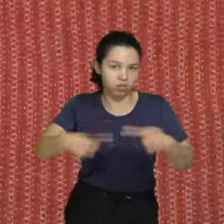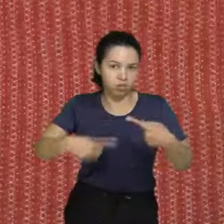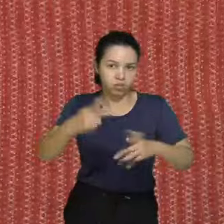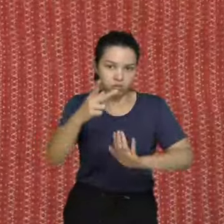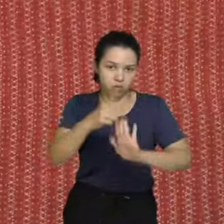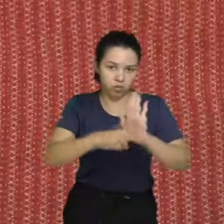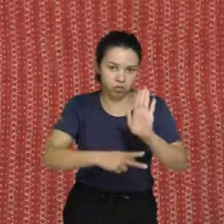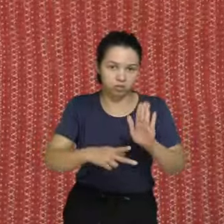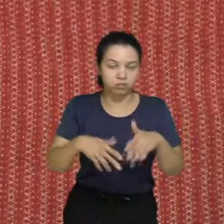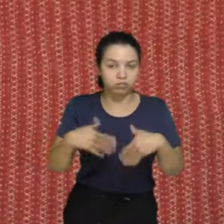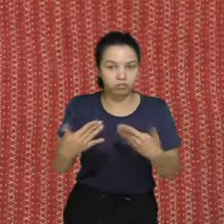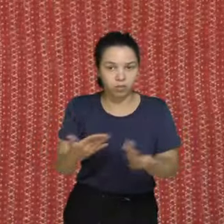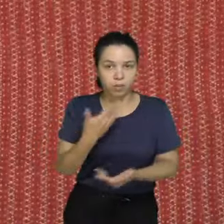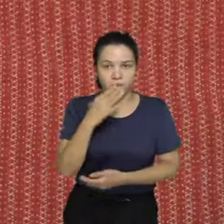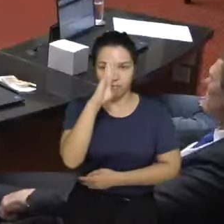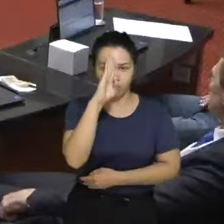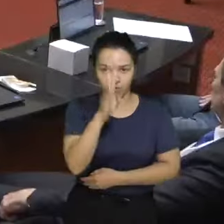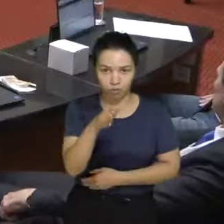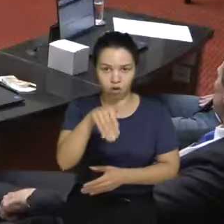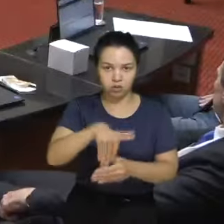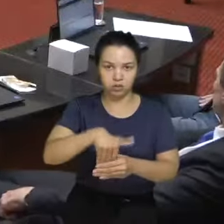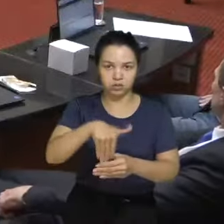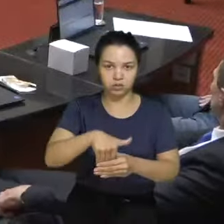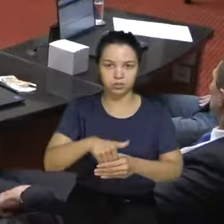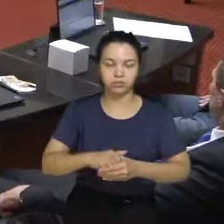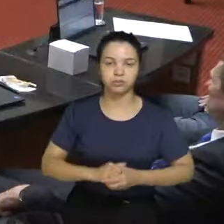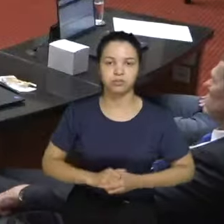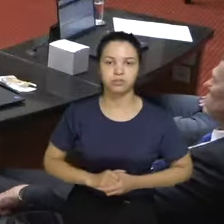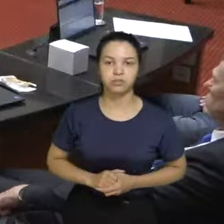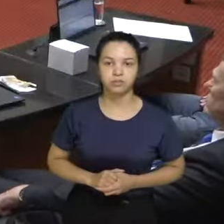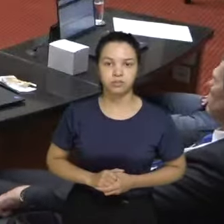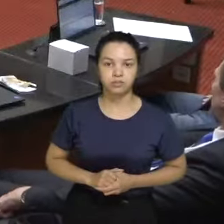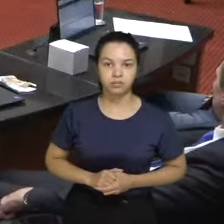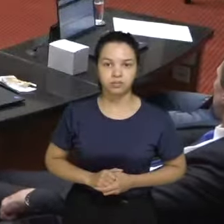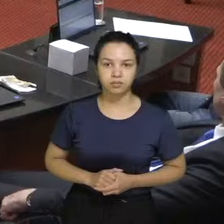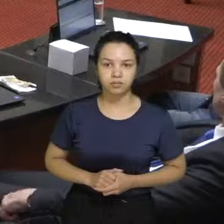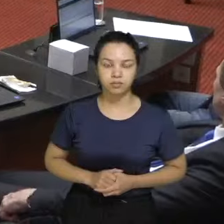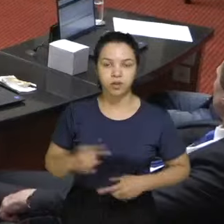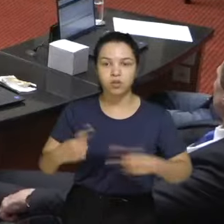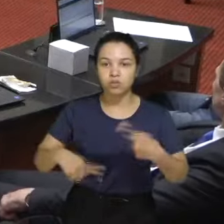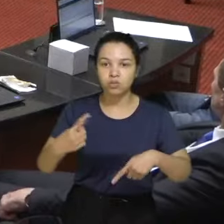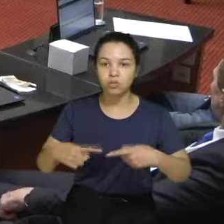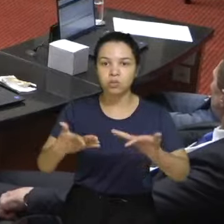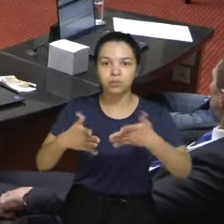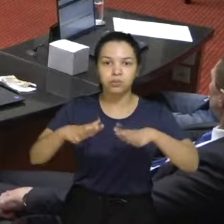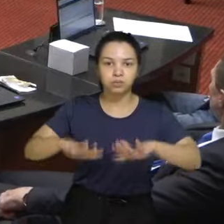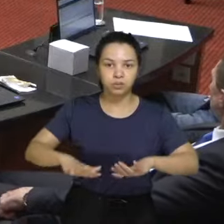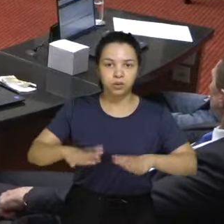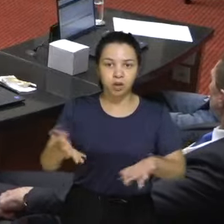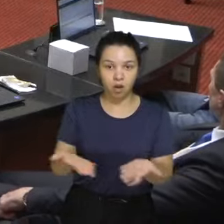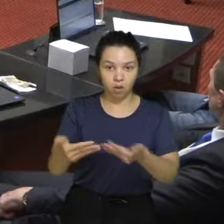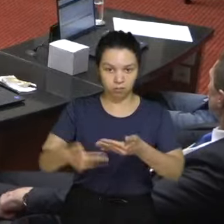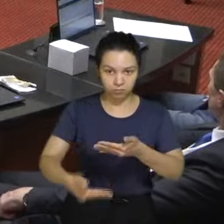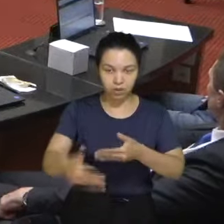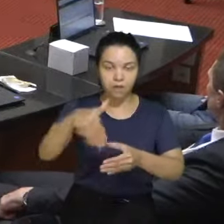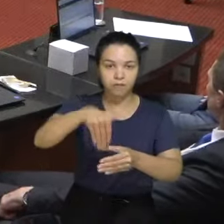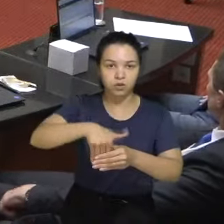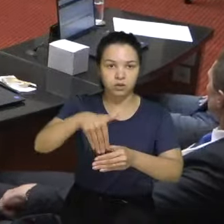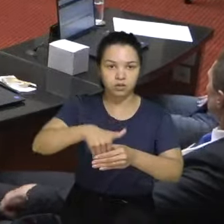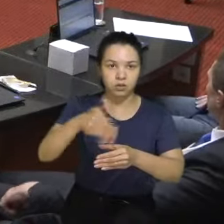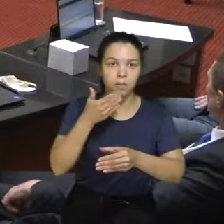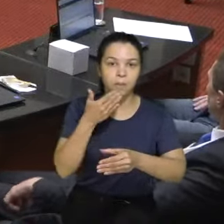peço ao senhor que a gente parte direto para a votação. Não havendo mais quem queira discutir em votação, peço à assessoria que